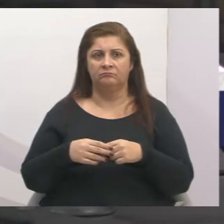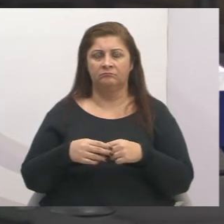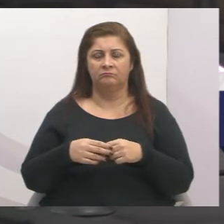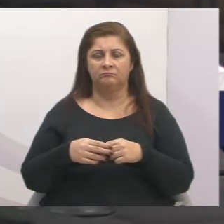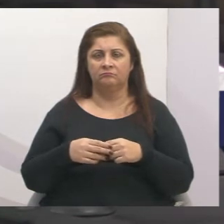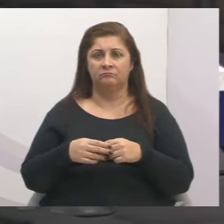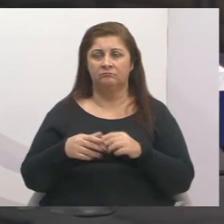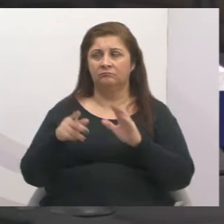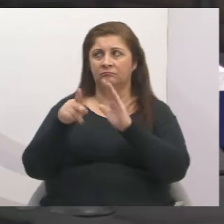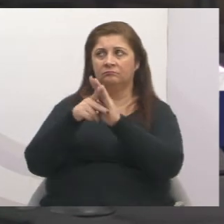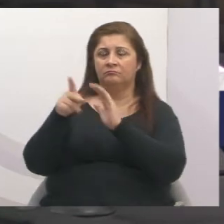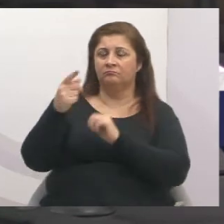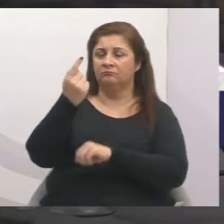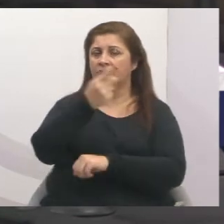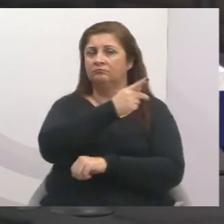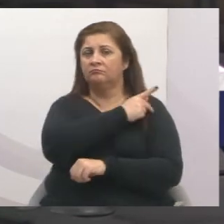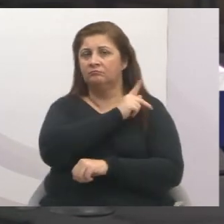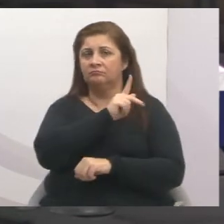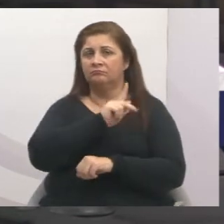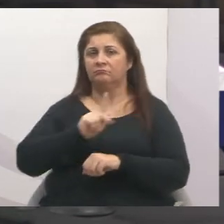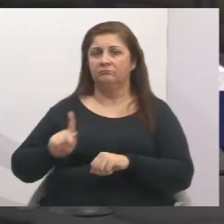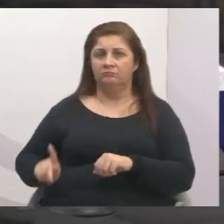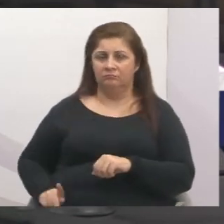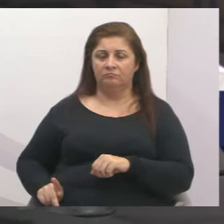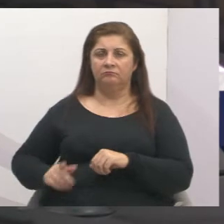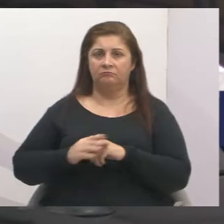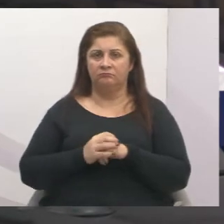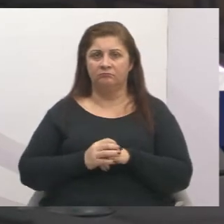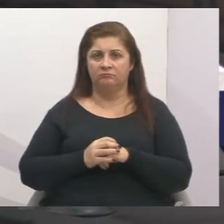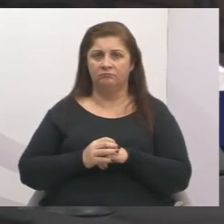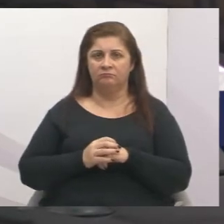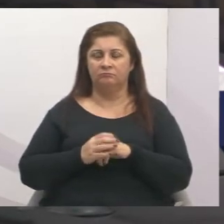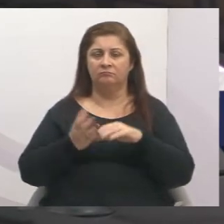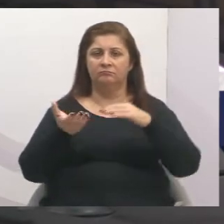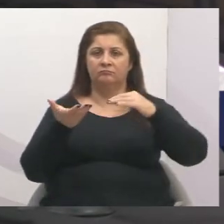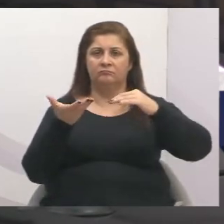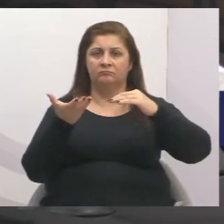presidência da República, diz respeito ao nosso Congresso Nacional.